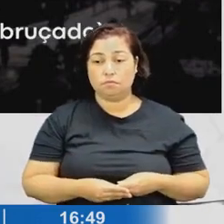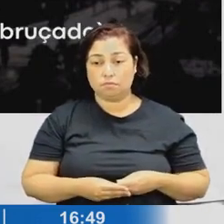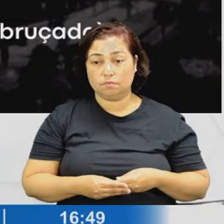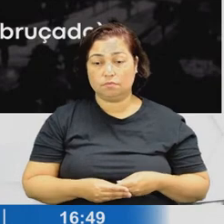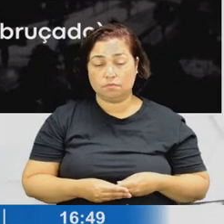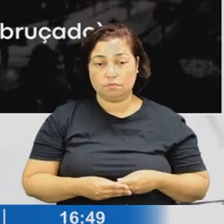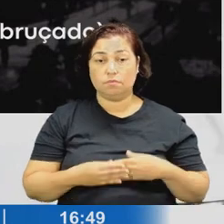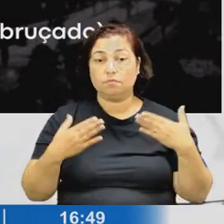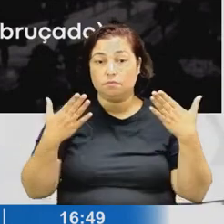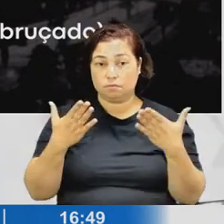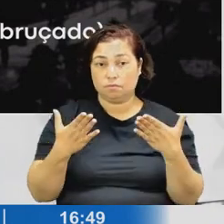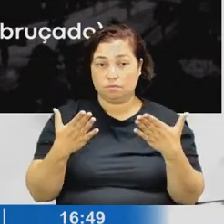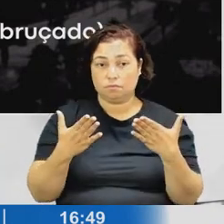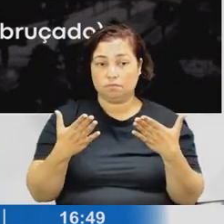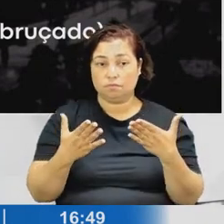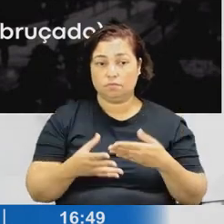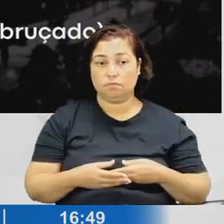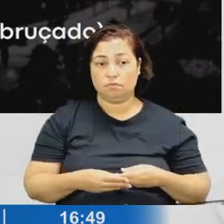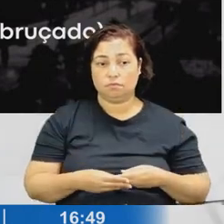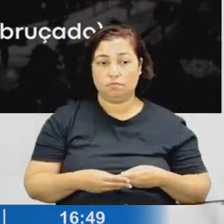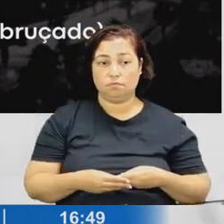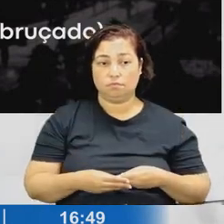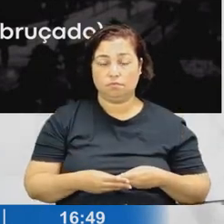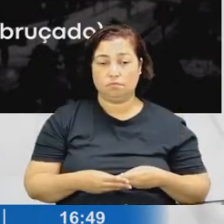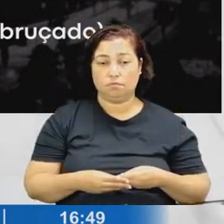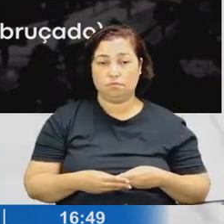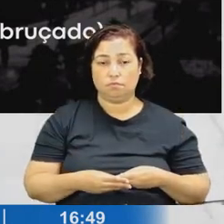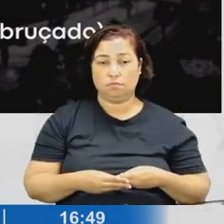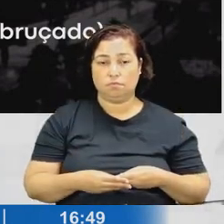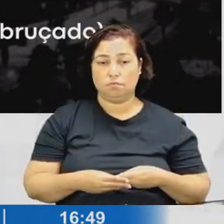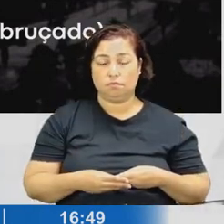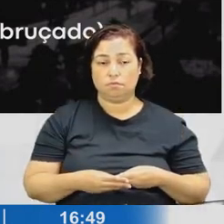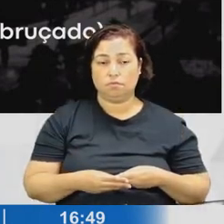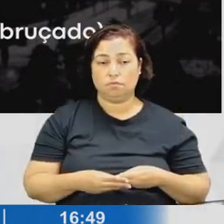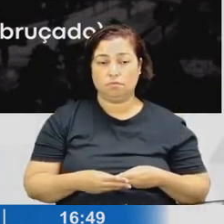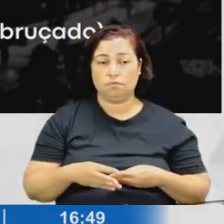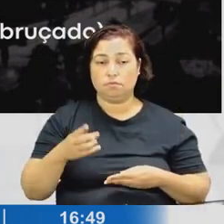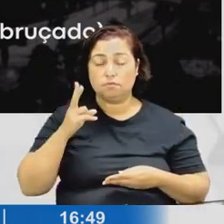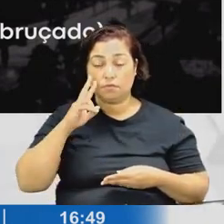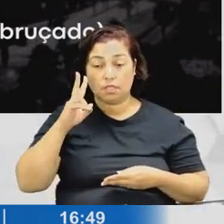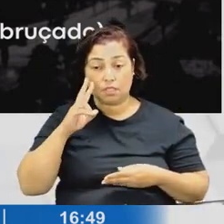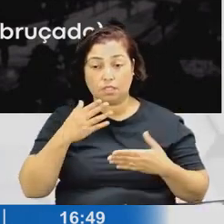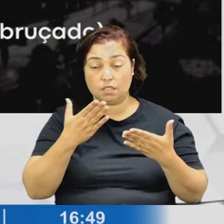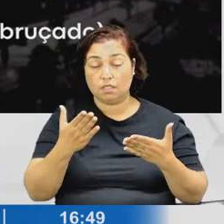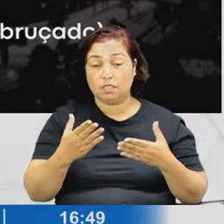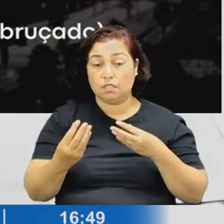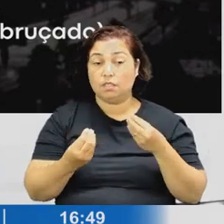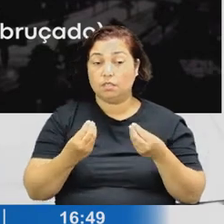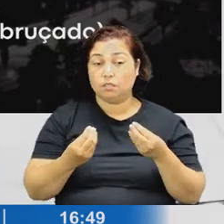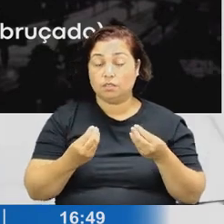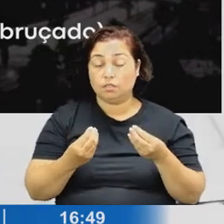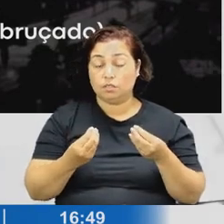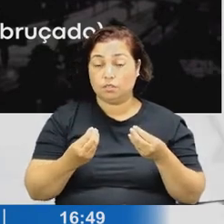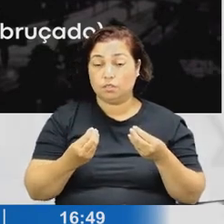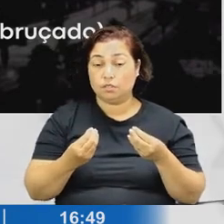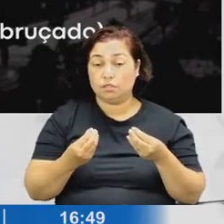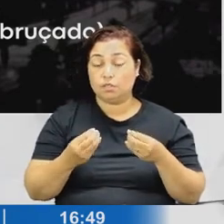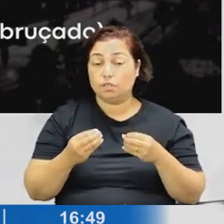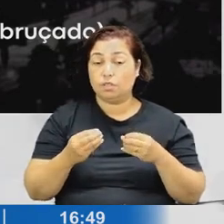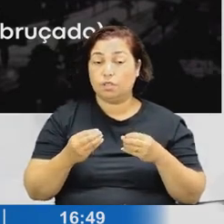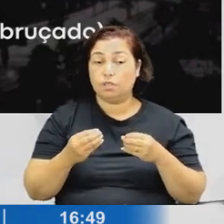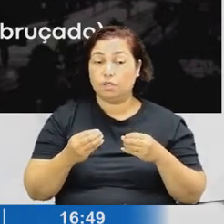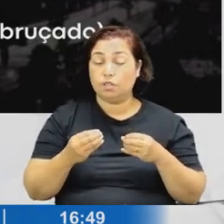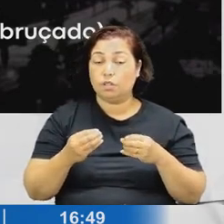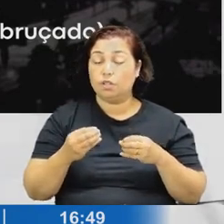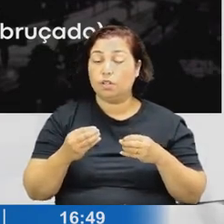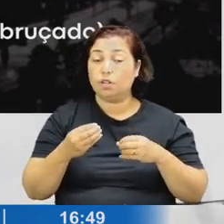ainda no protagonista né no herói Charme informal você vê que lembra que o babando informal tinha muita gentileza né gentileza com